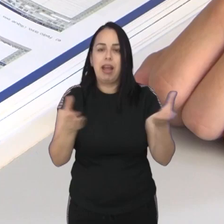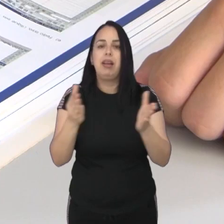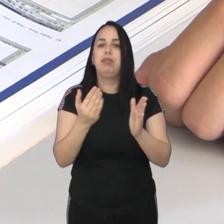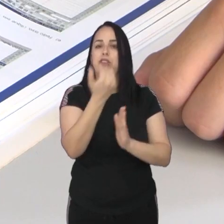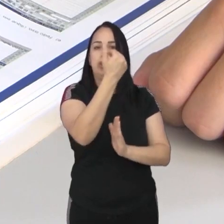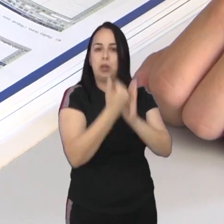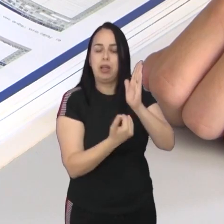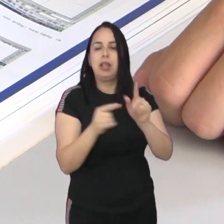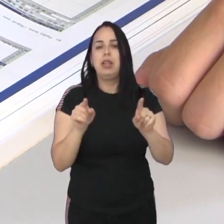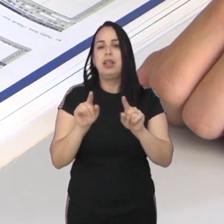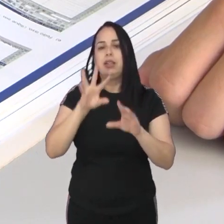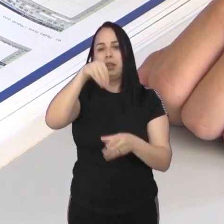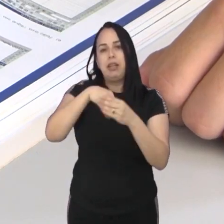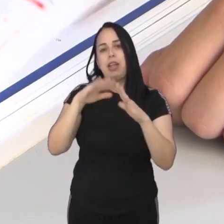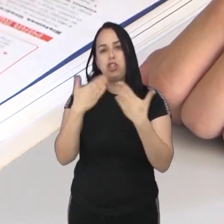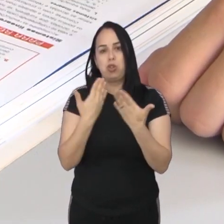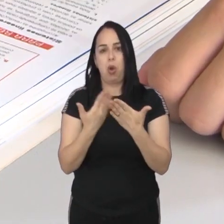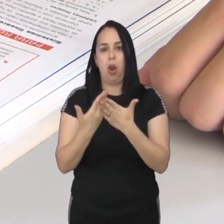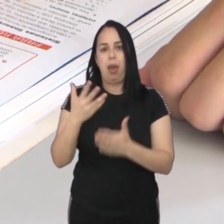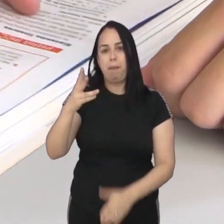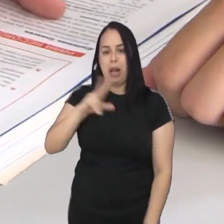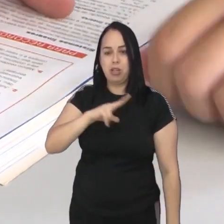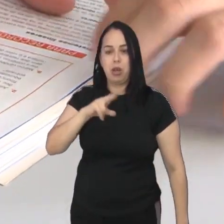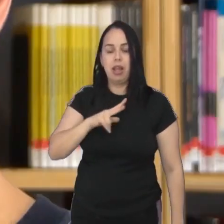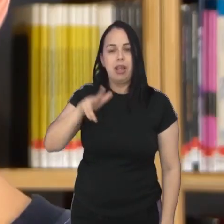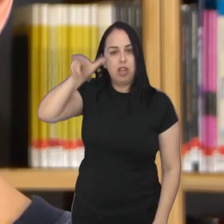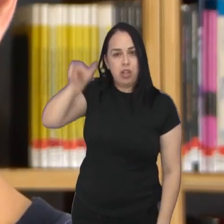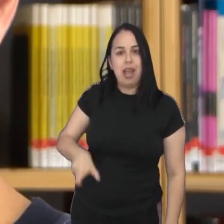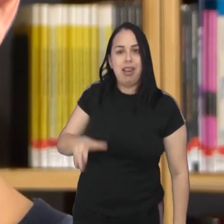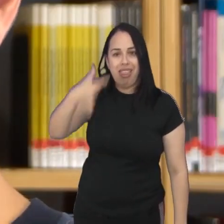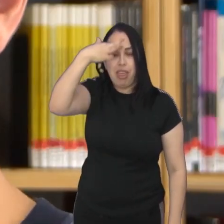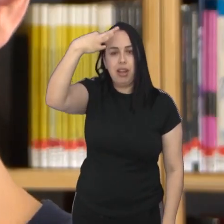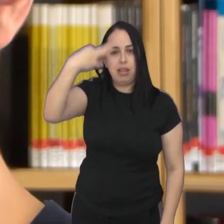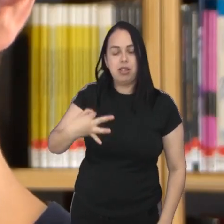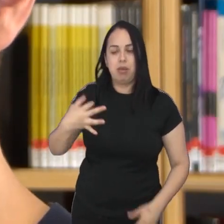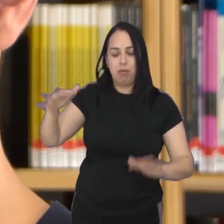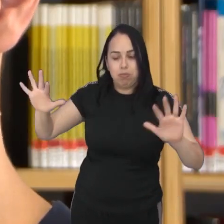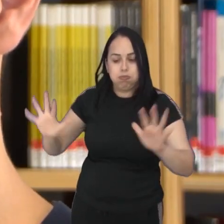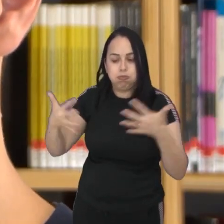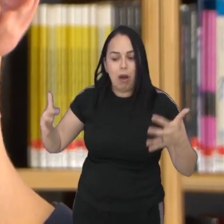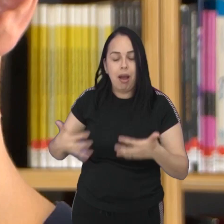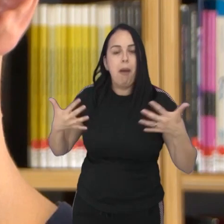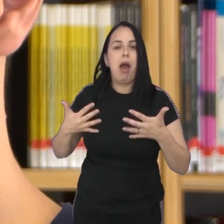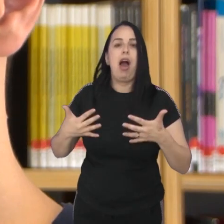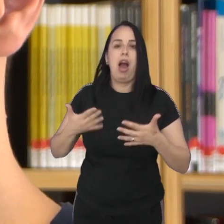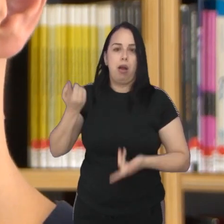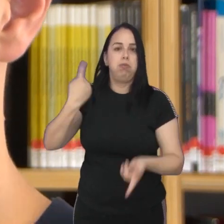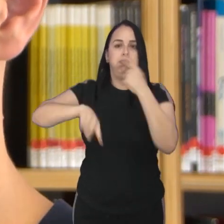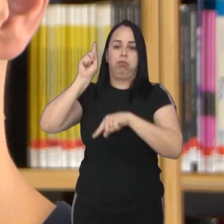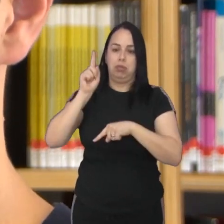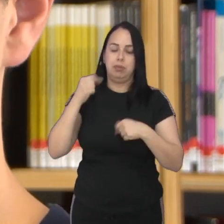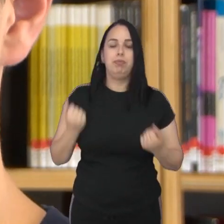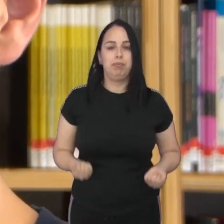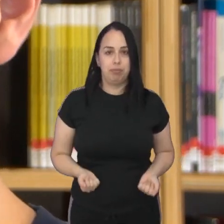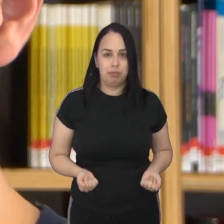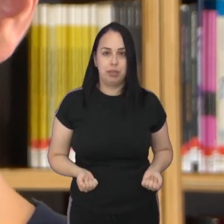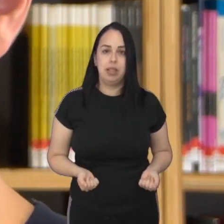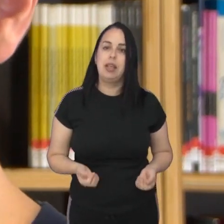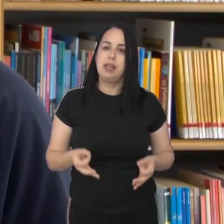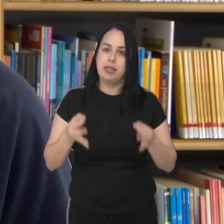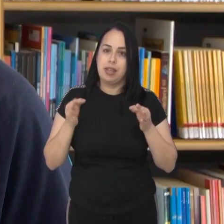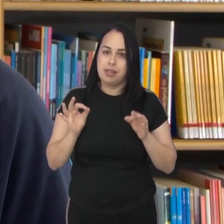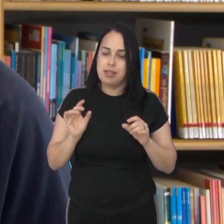renda bolsas em instituições particulares. João tem certeza que o incentivo fez toda a